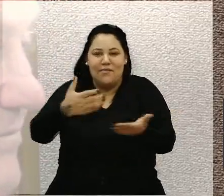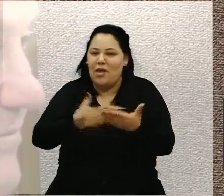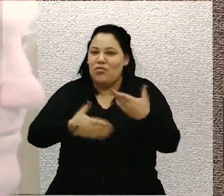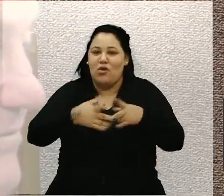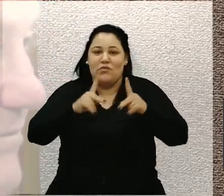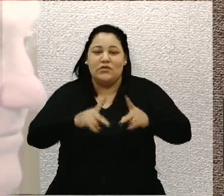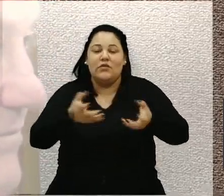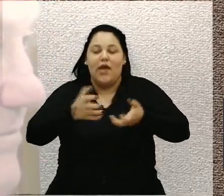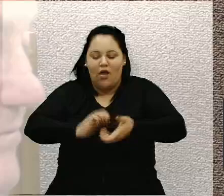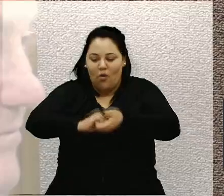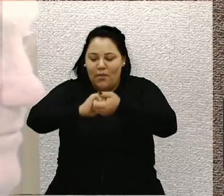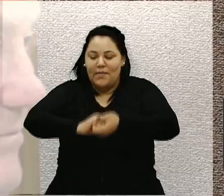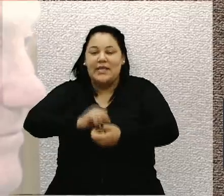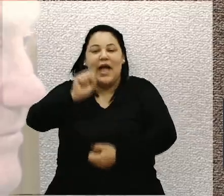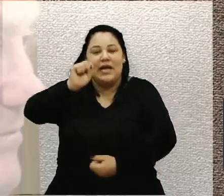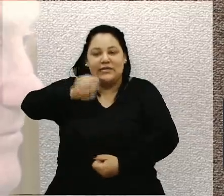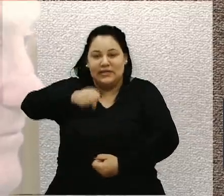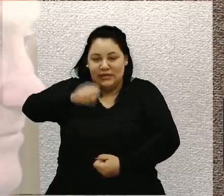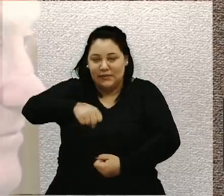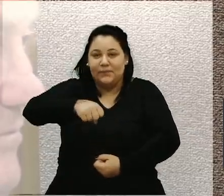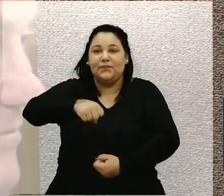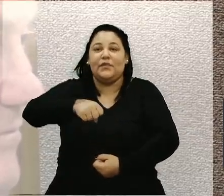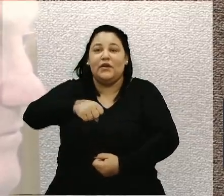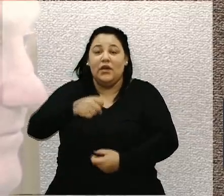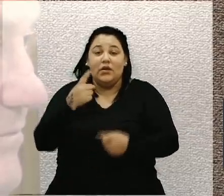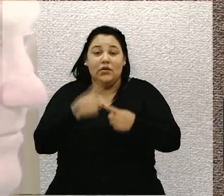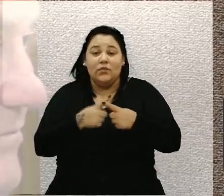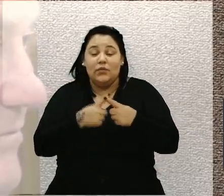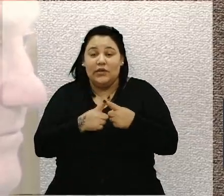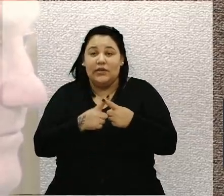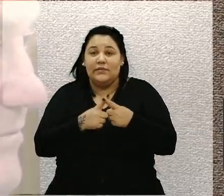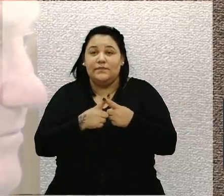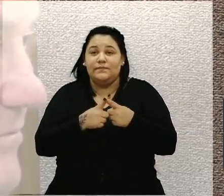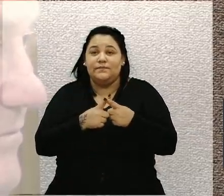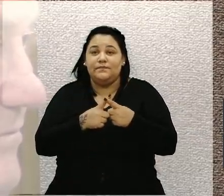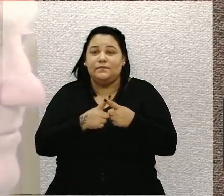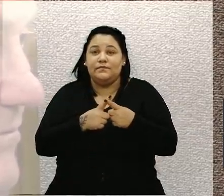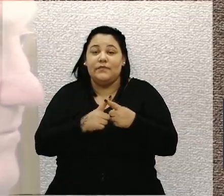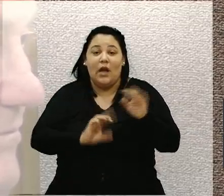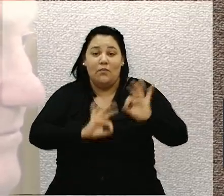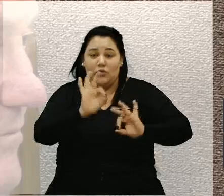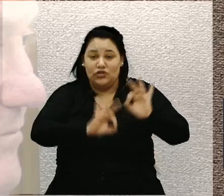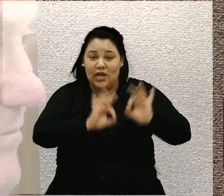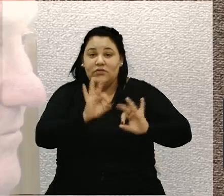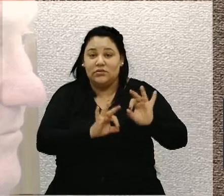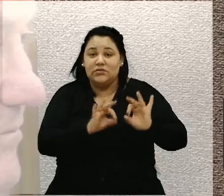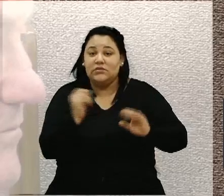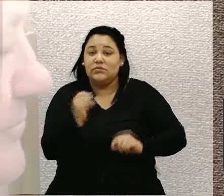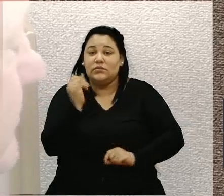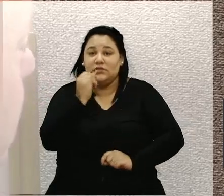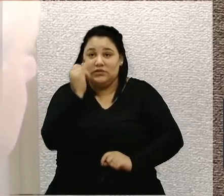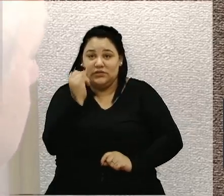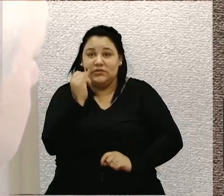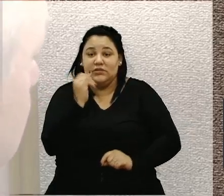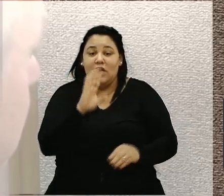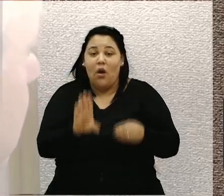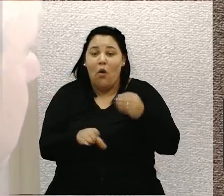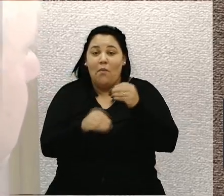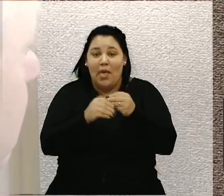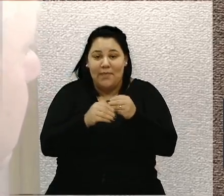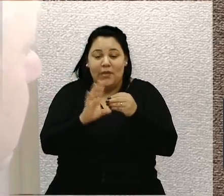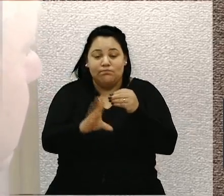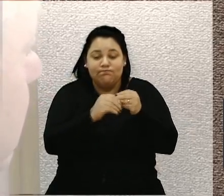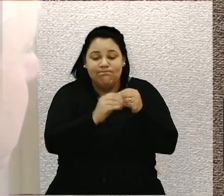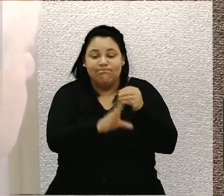lhe cumprimentar porque isso vai, vamos dizer assim, são projetos afins, né, que vão se complementando e